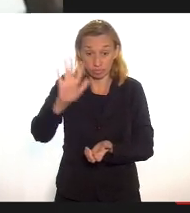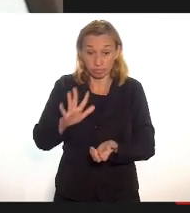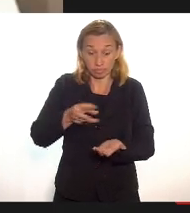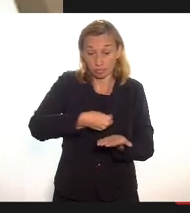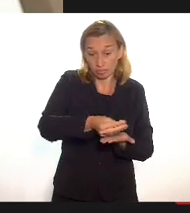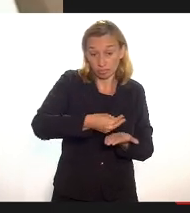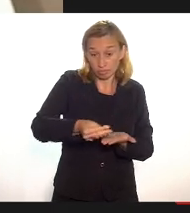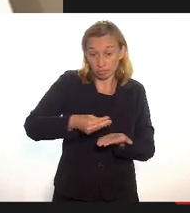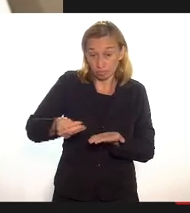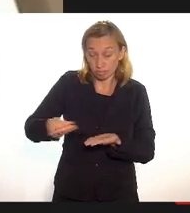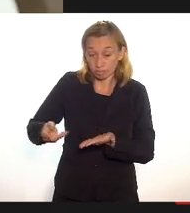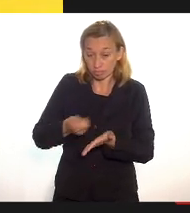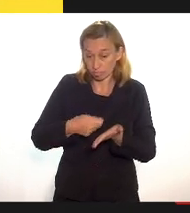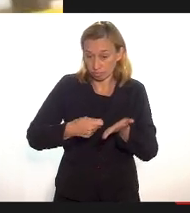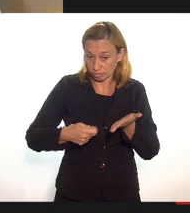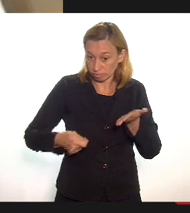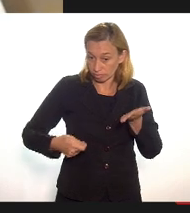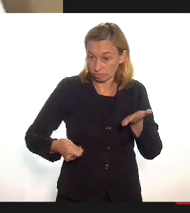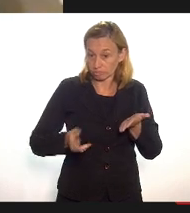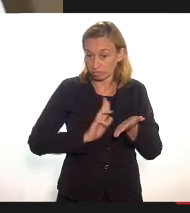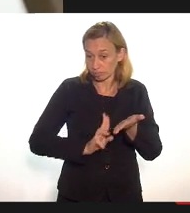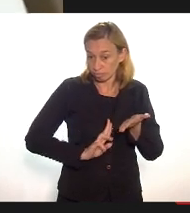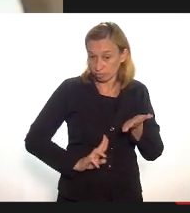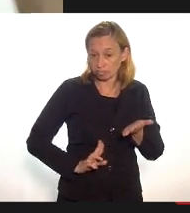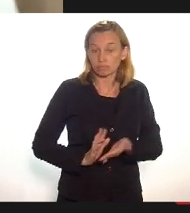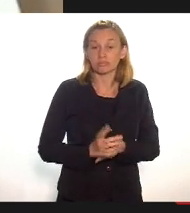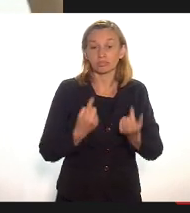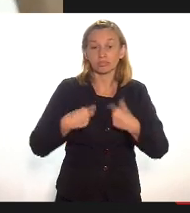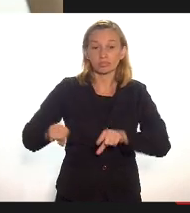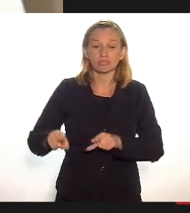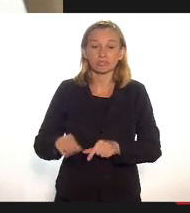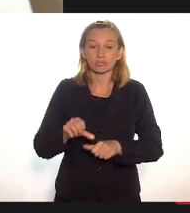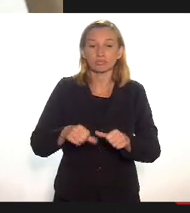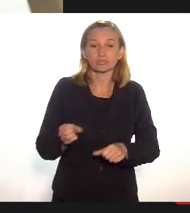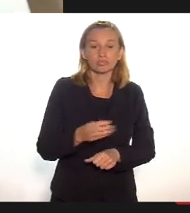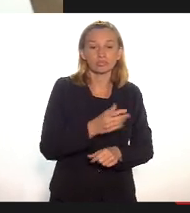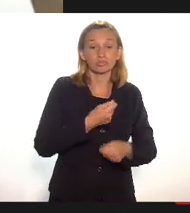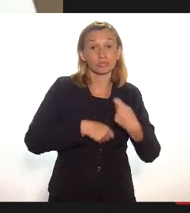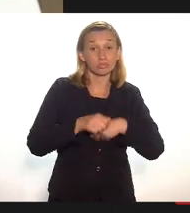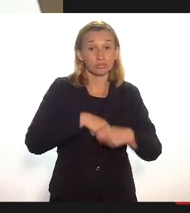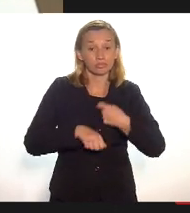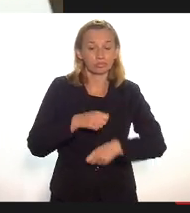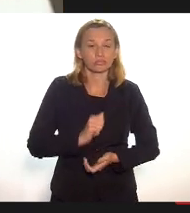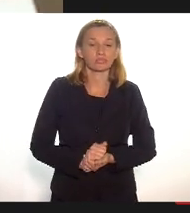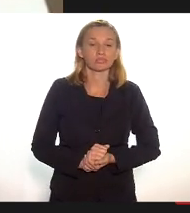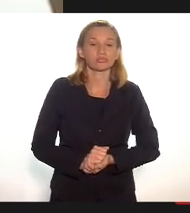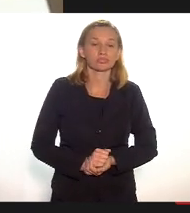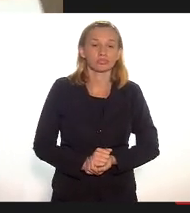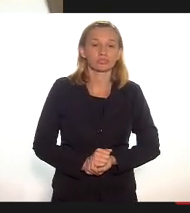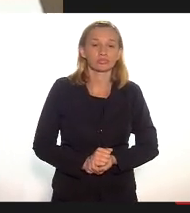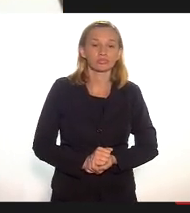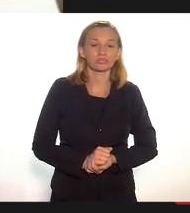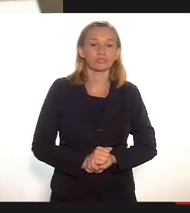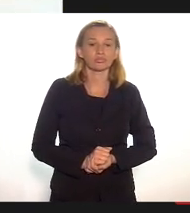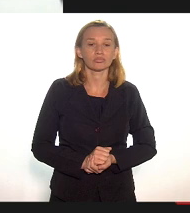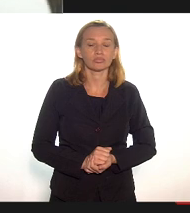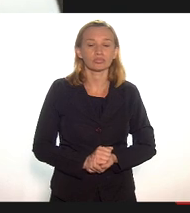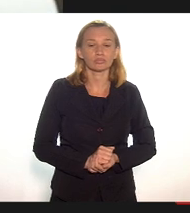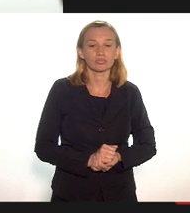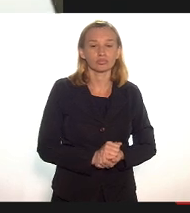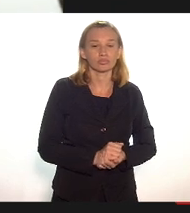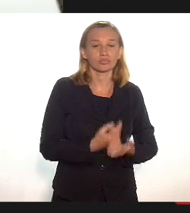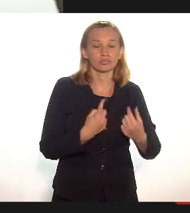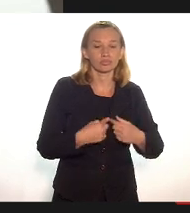distribuindo a cópia do abaixo-assinado contra a reforma administrativa, contra o desmonte do serviço público, para